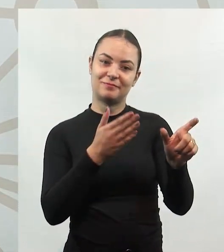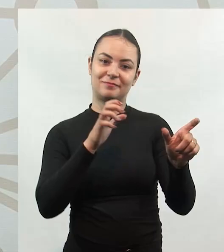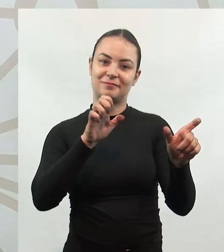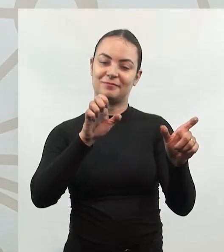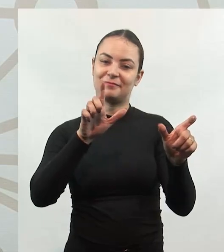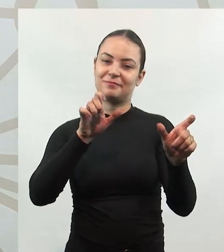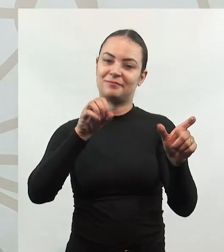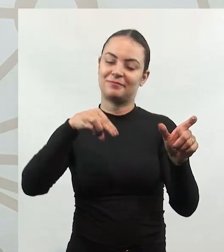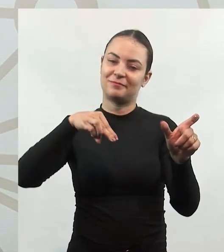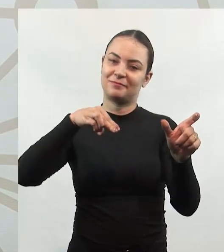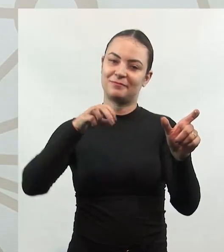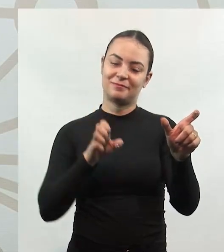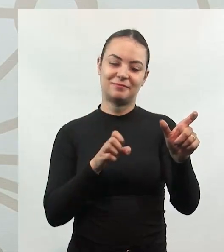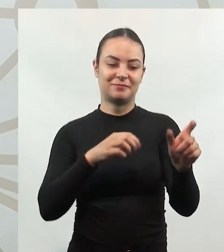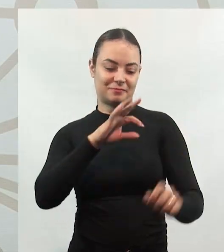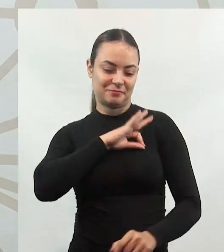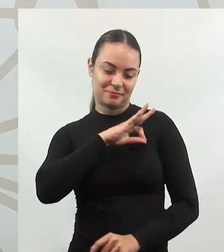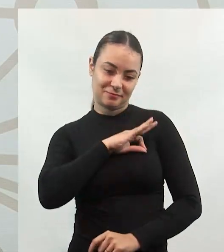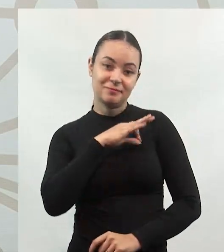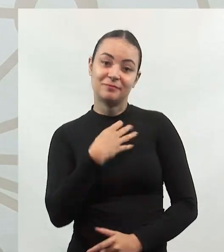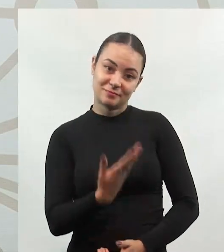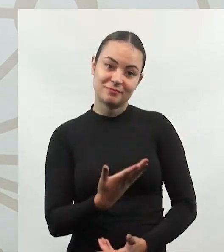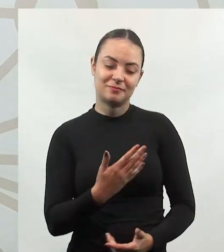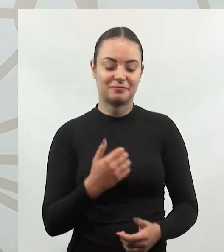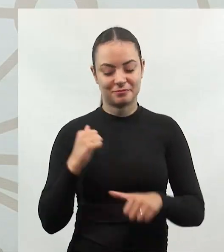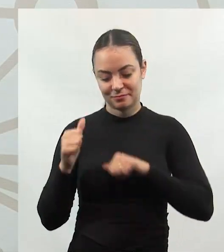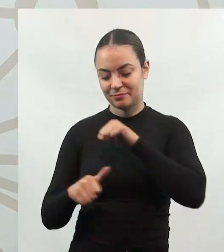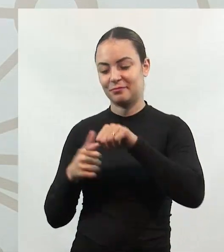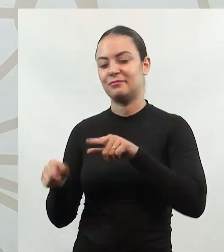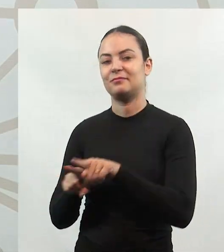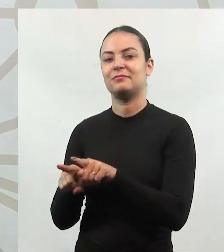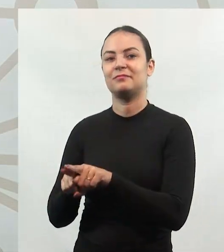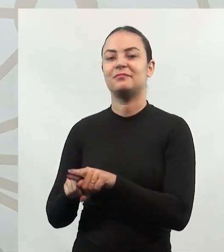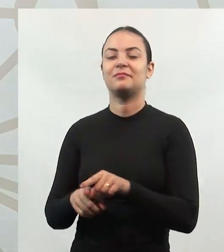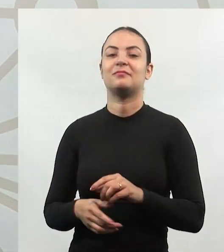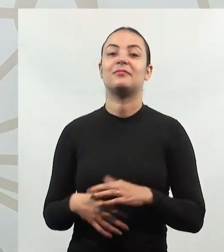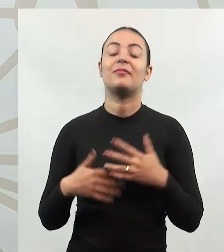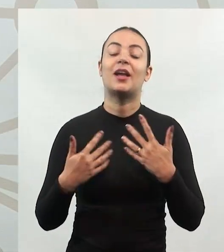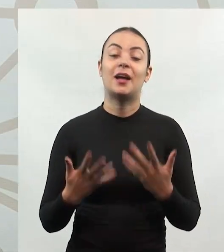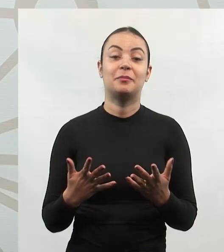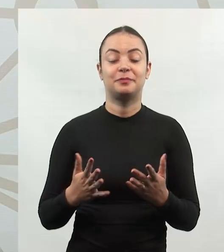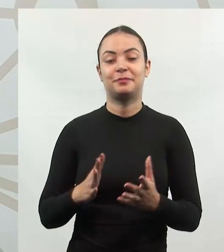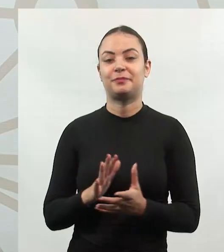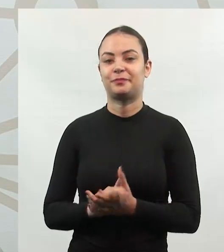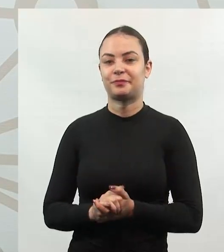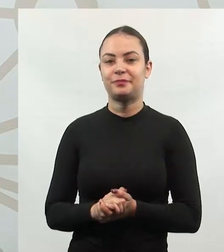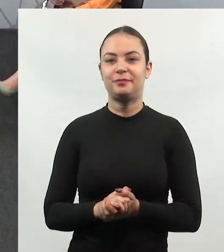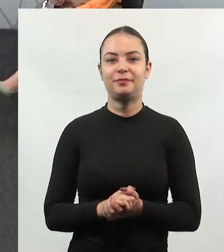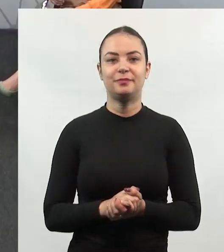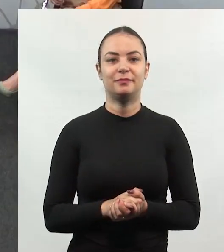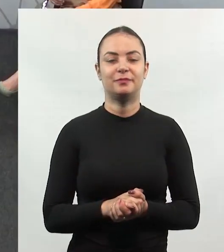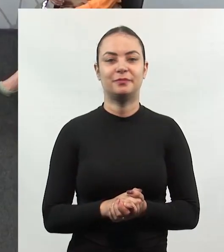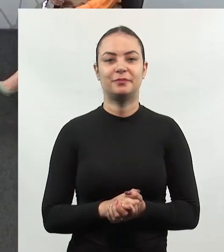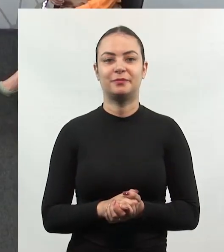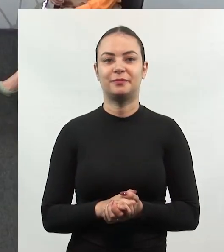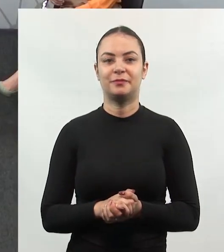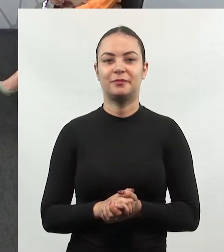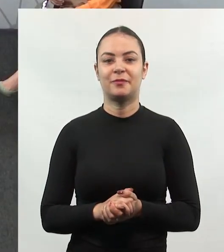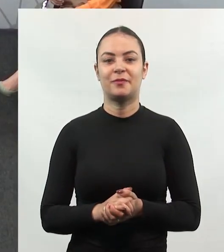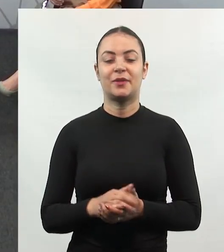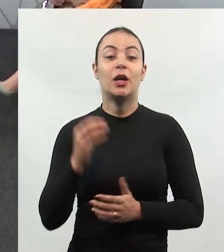vídeo. Enfim, e a gente continua aí, né, lutando, batalhando,